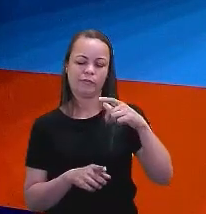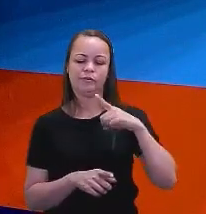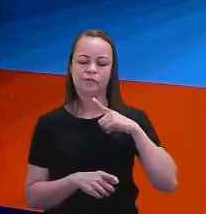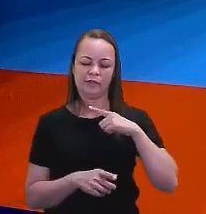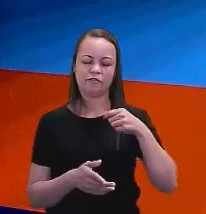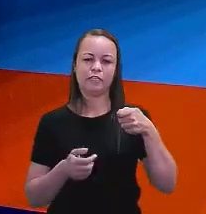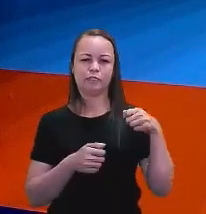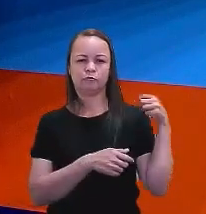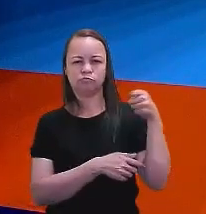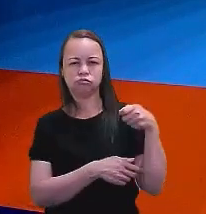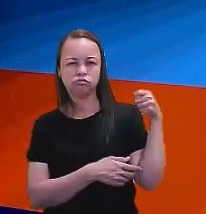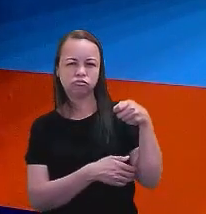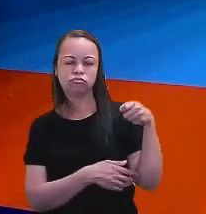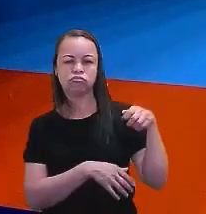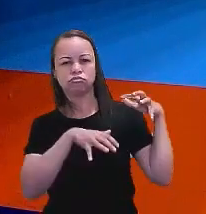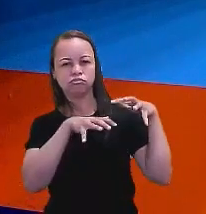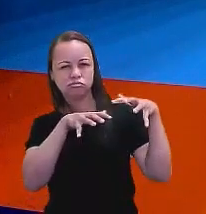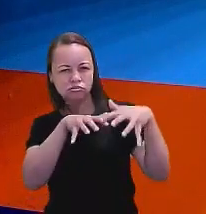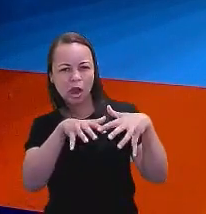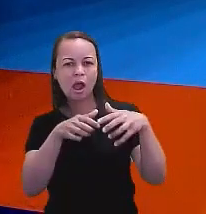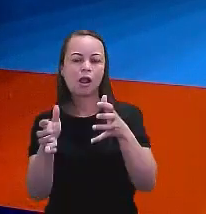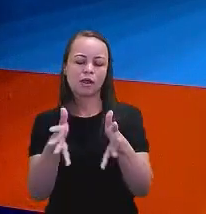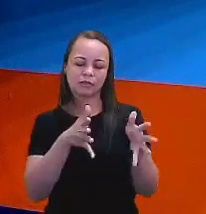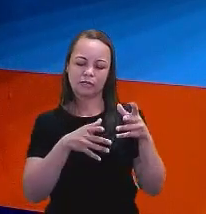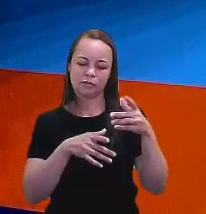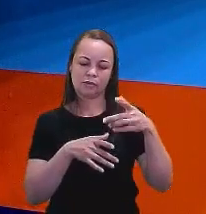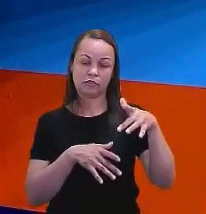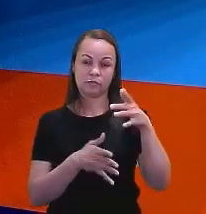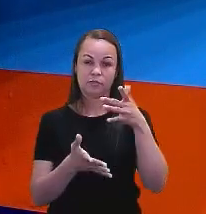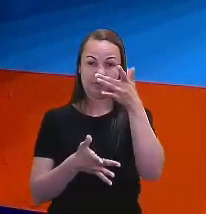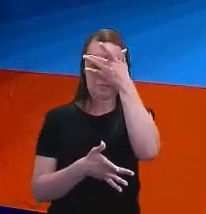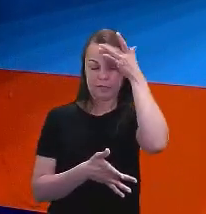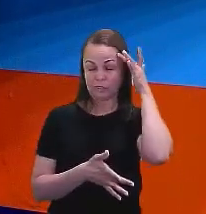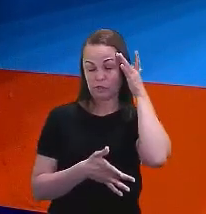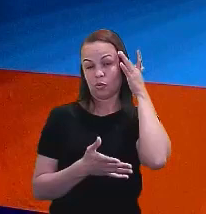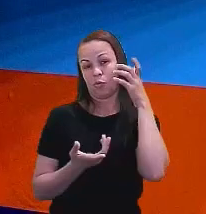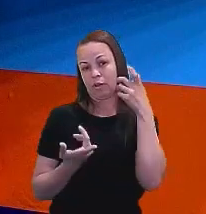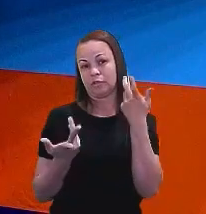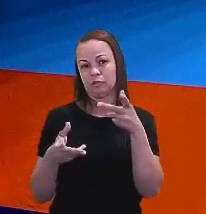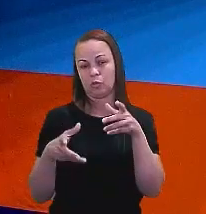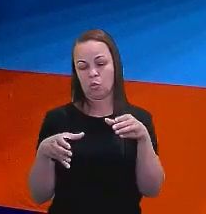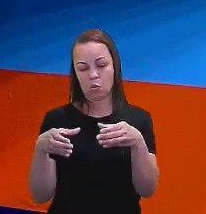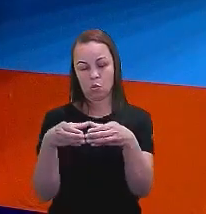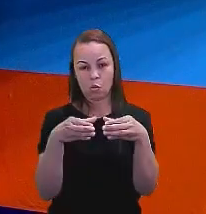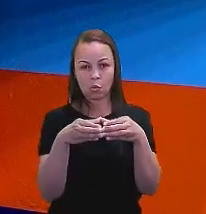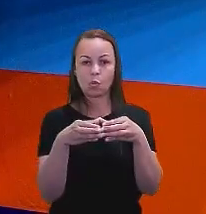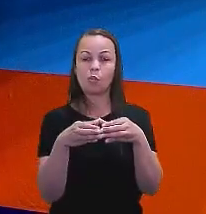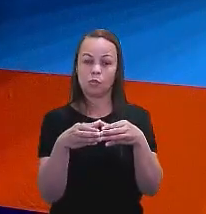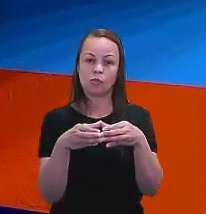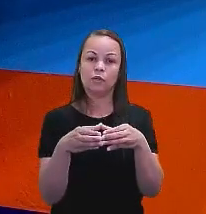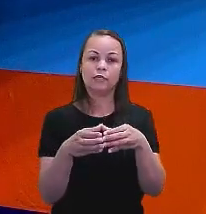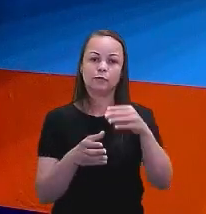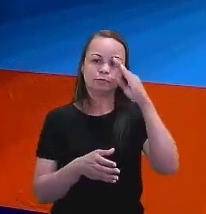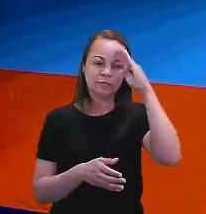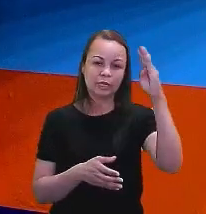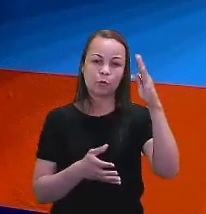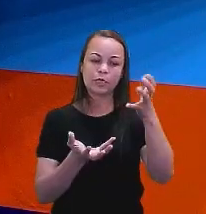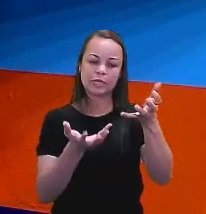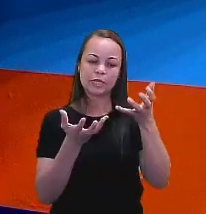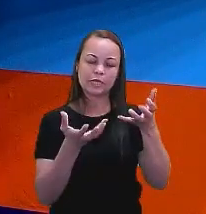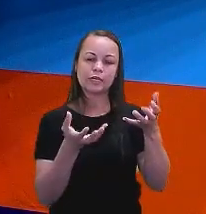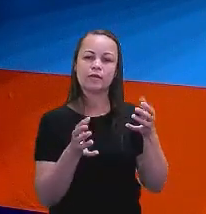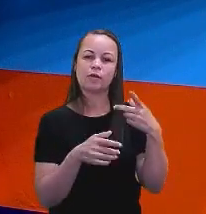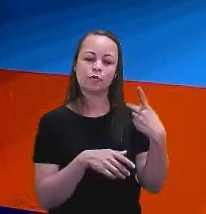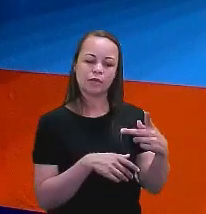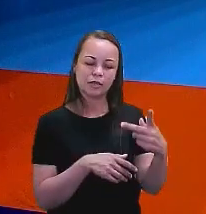saúde. Lembrando que, a partir dessa revolta, as pessoas também, não as pessoas, mas um certo grupo de militar, queriam que essa revolta,